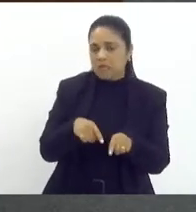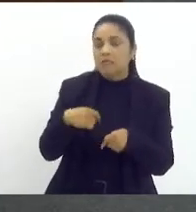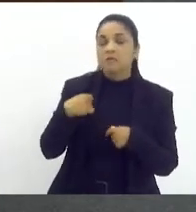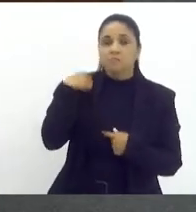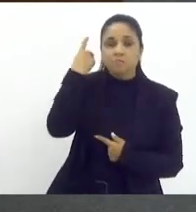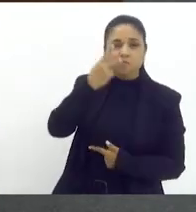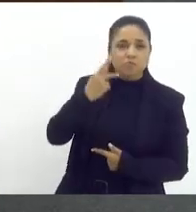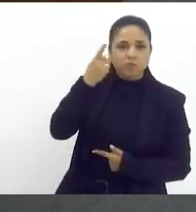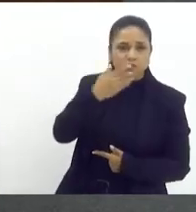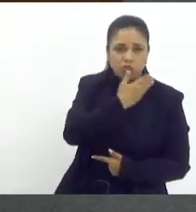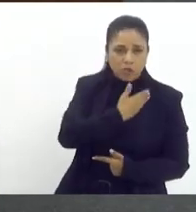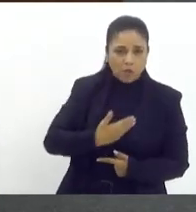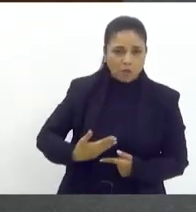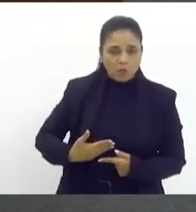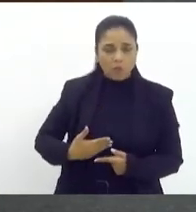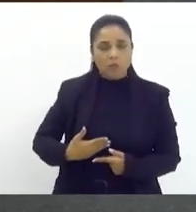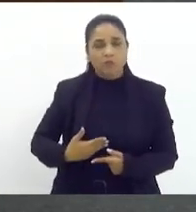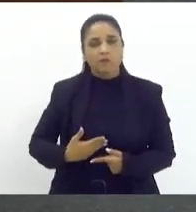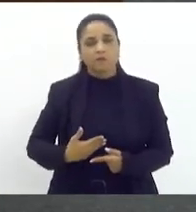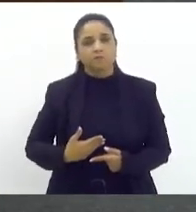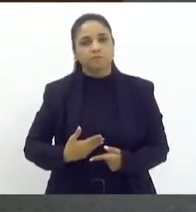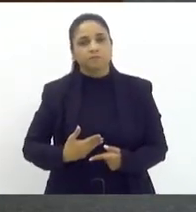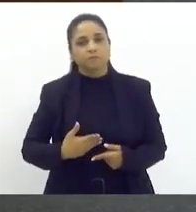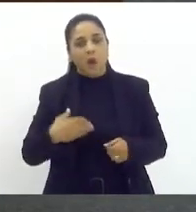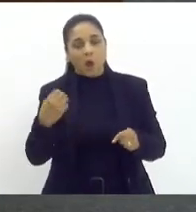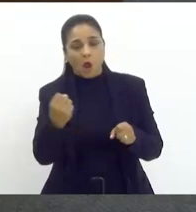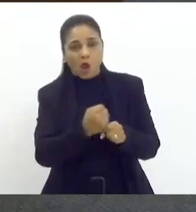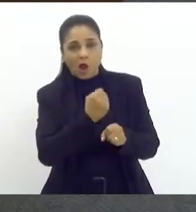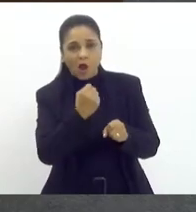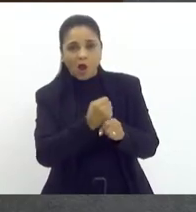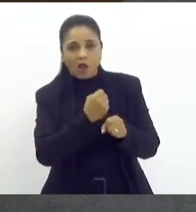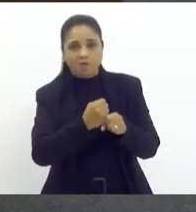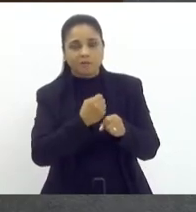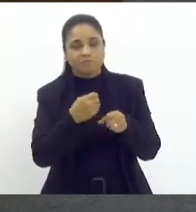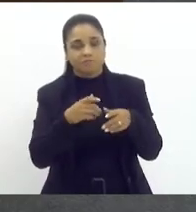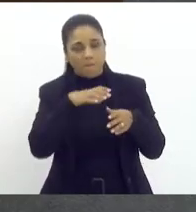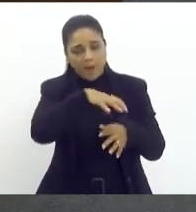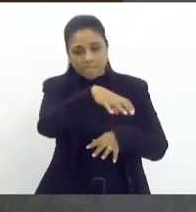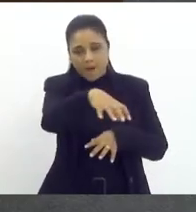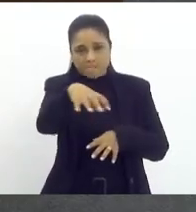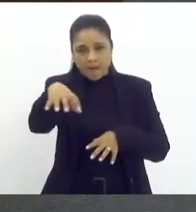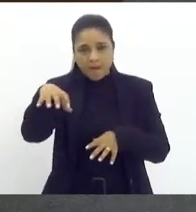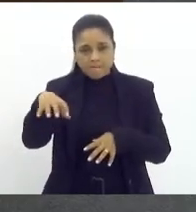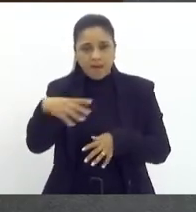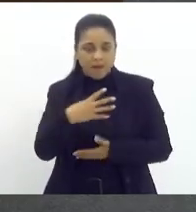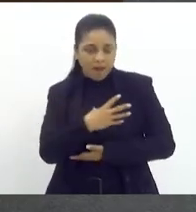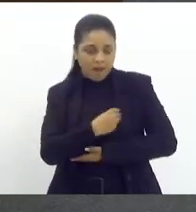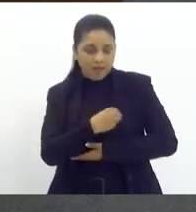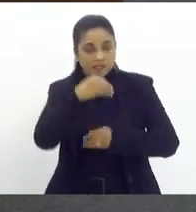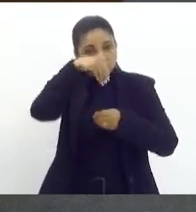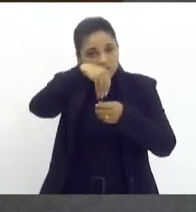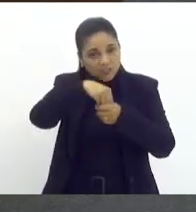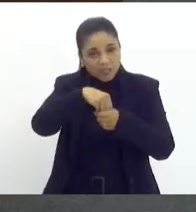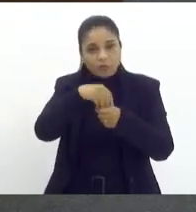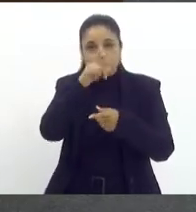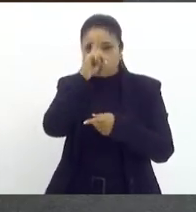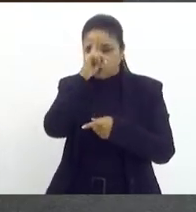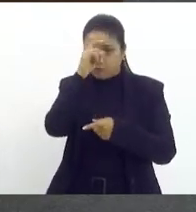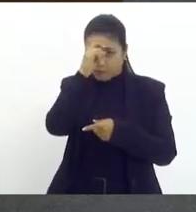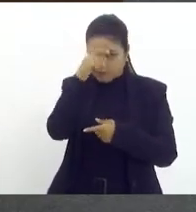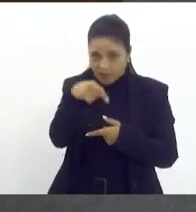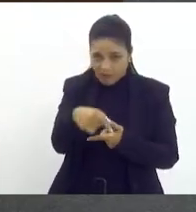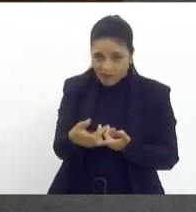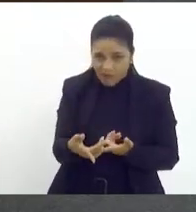para a construção de bancos de leite nos hospitais presidenta pela comissão